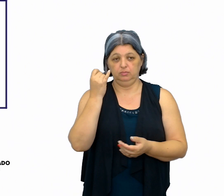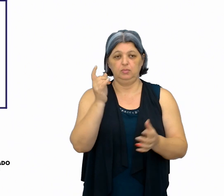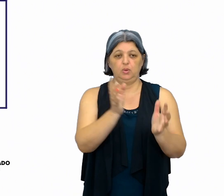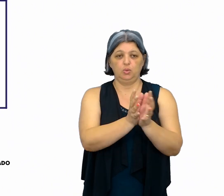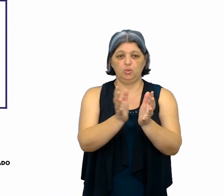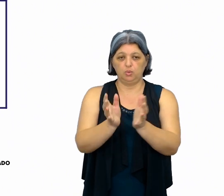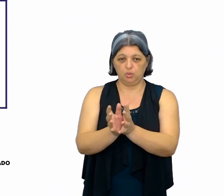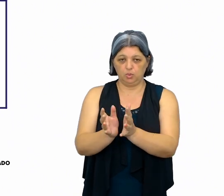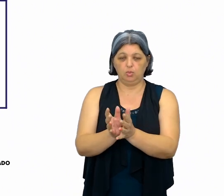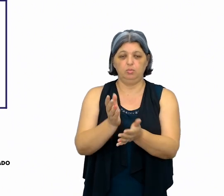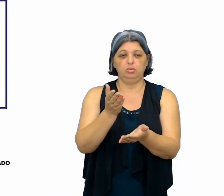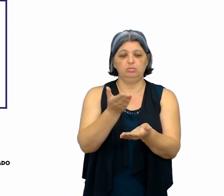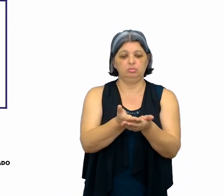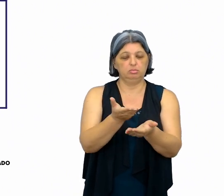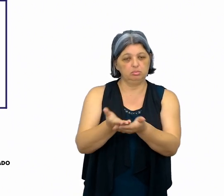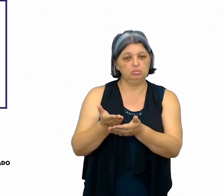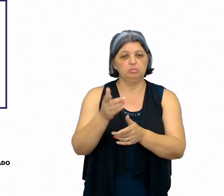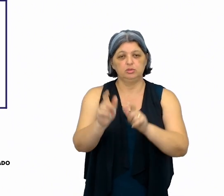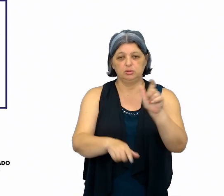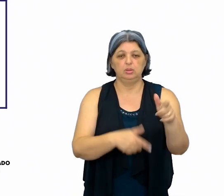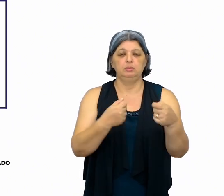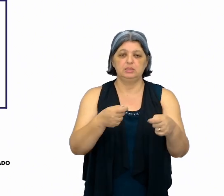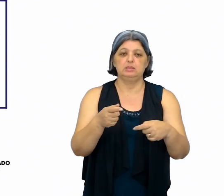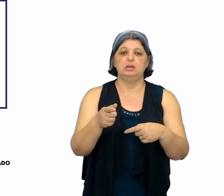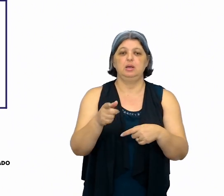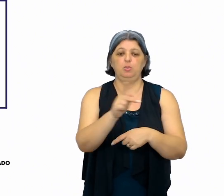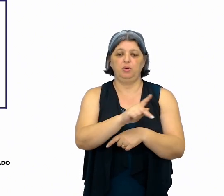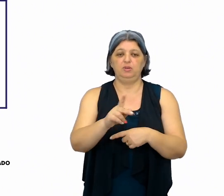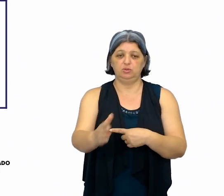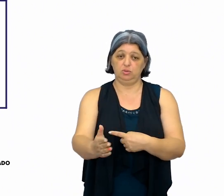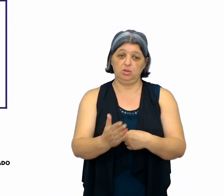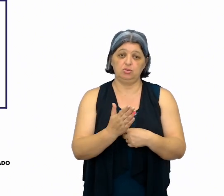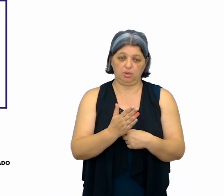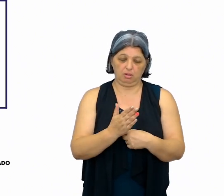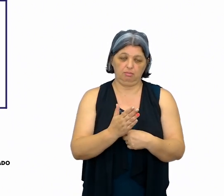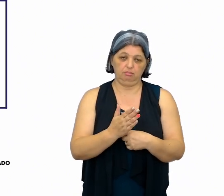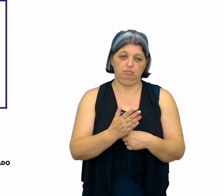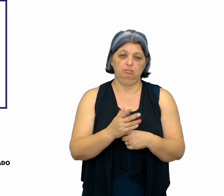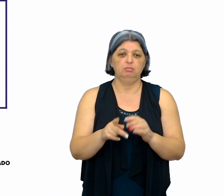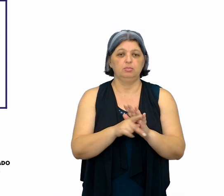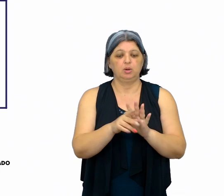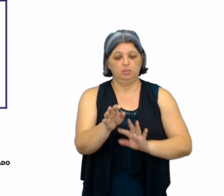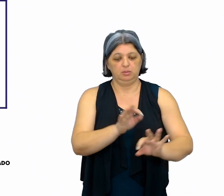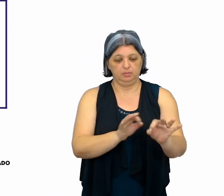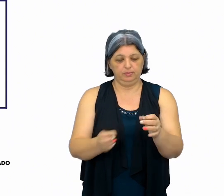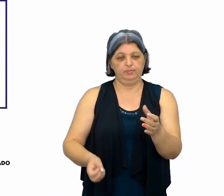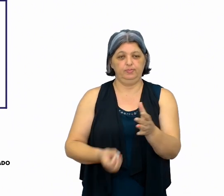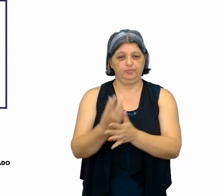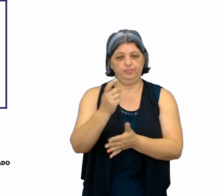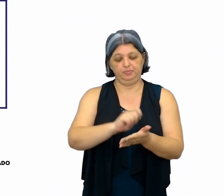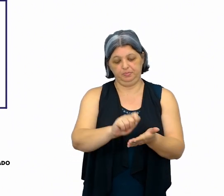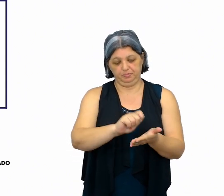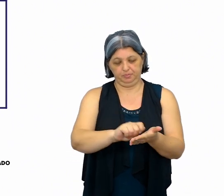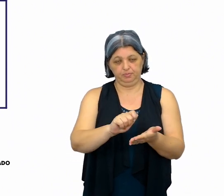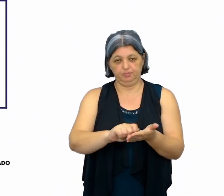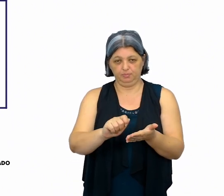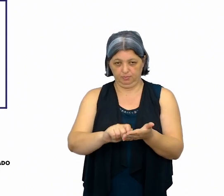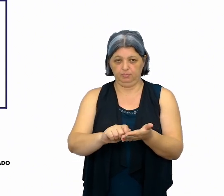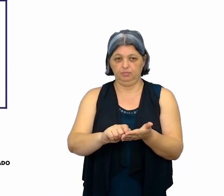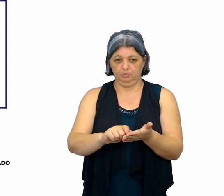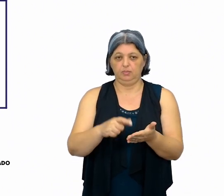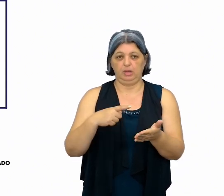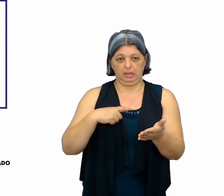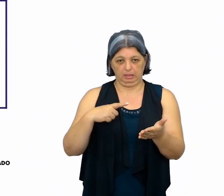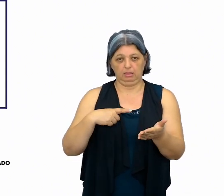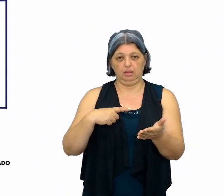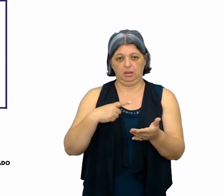estudantes poderão precisar de sua ajuda, professor, para elaborar as regularidades ortográficas que estão em